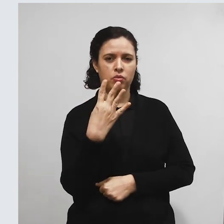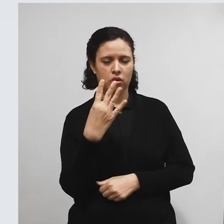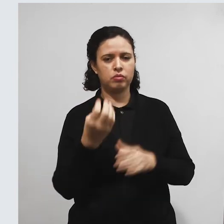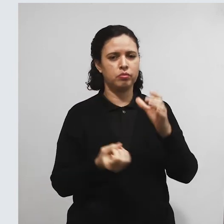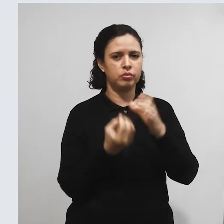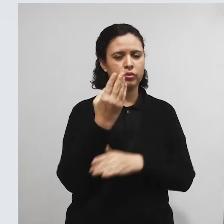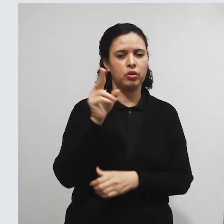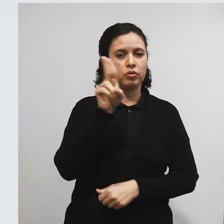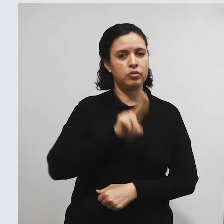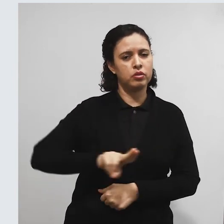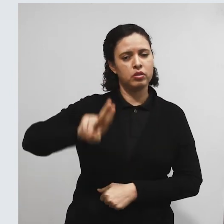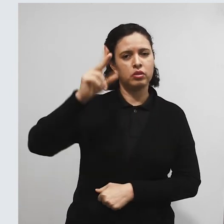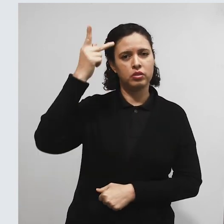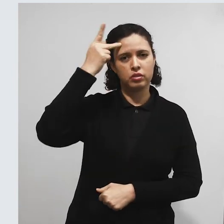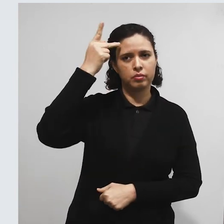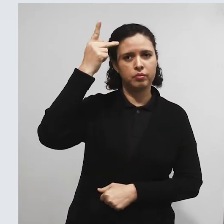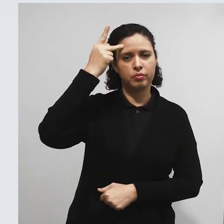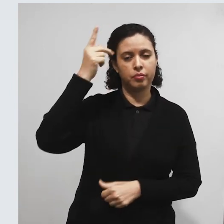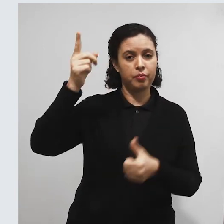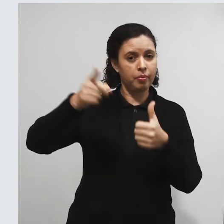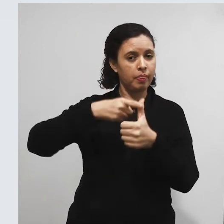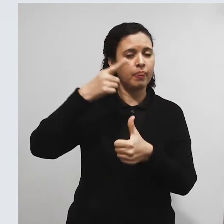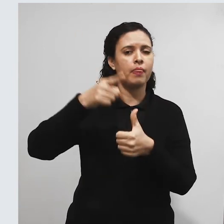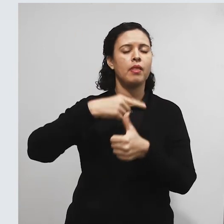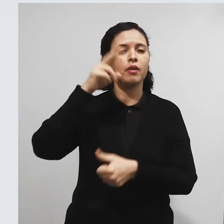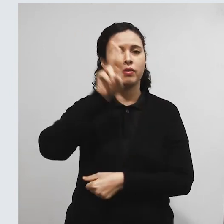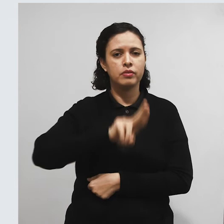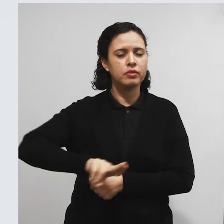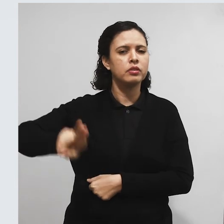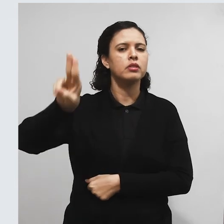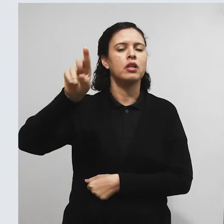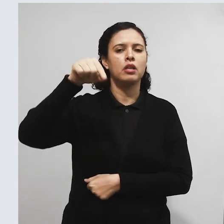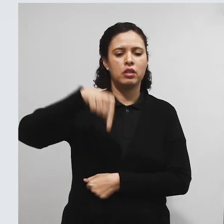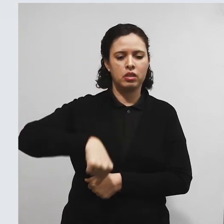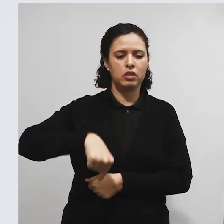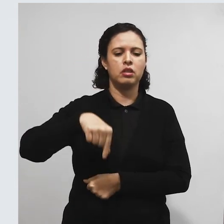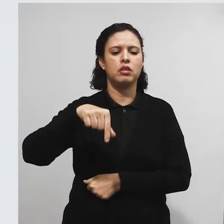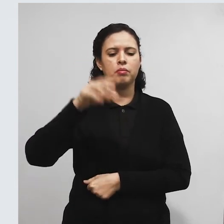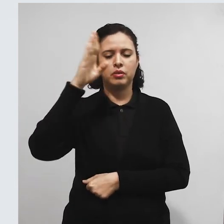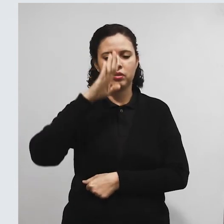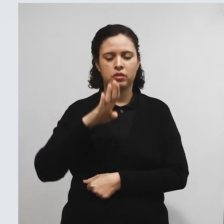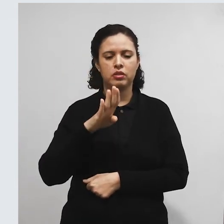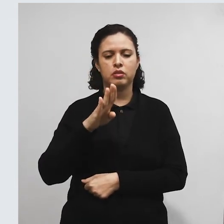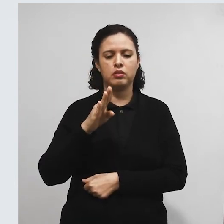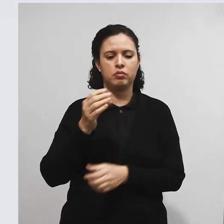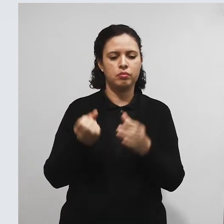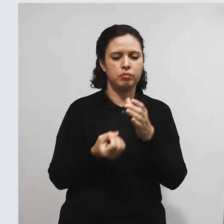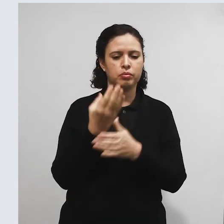São Paulo, que é a primeira universidade brasileira, a USP, foi fundada